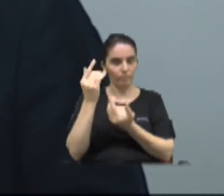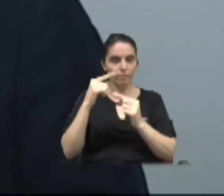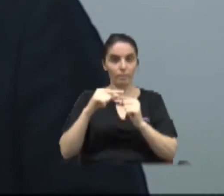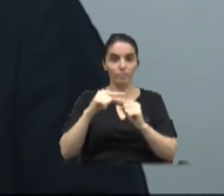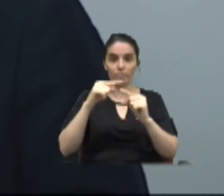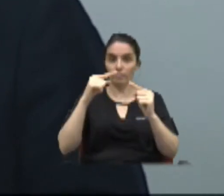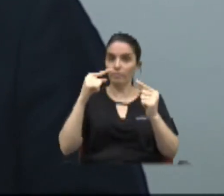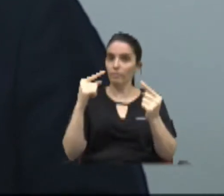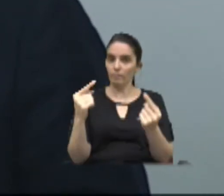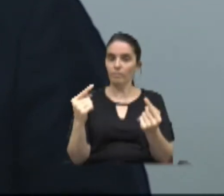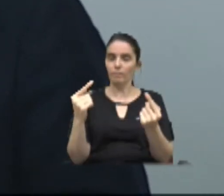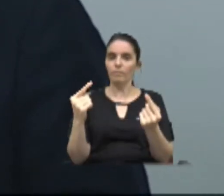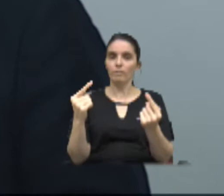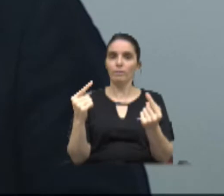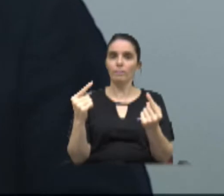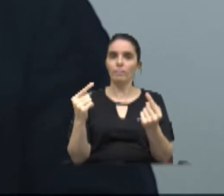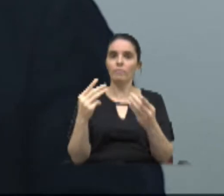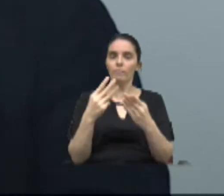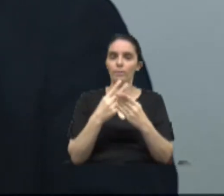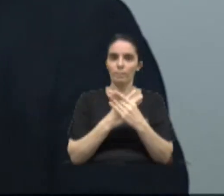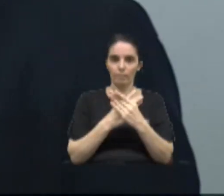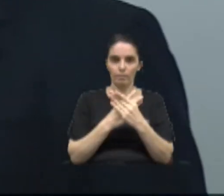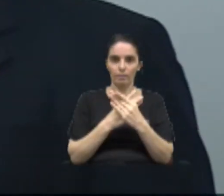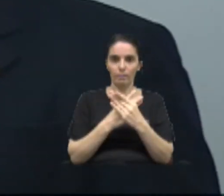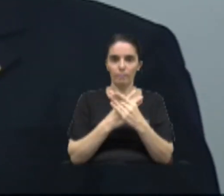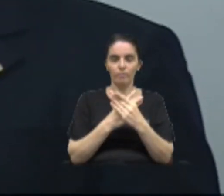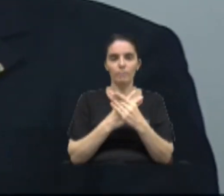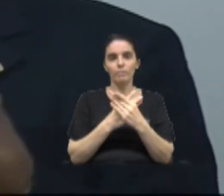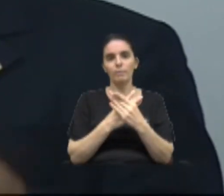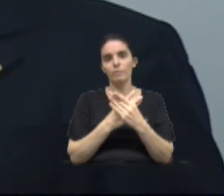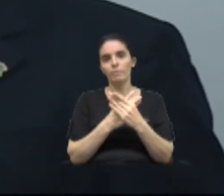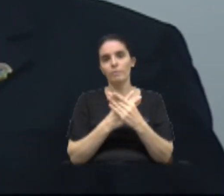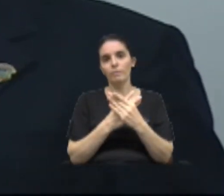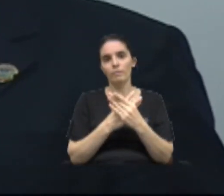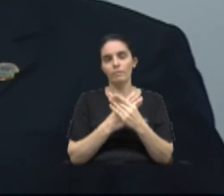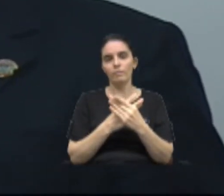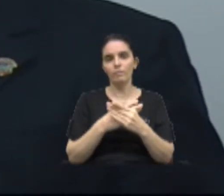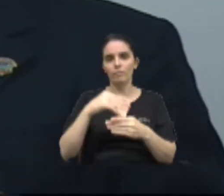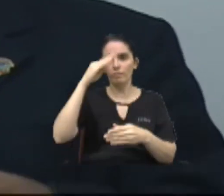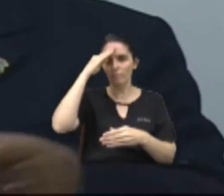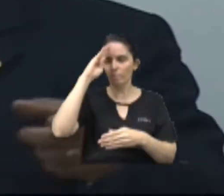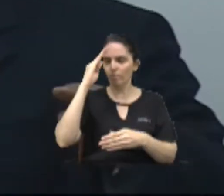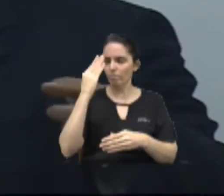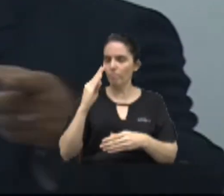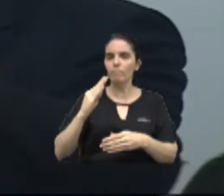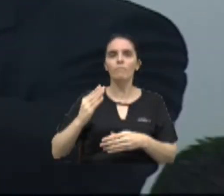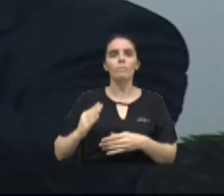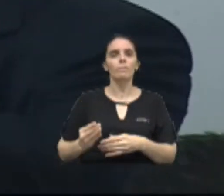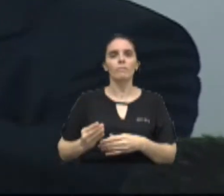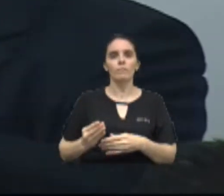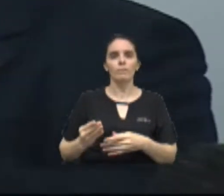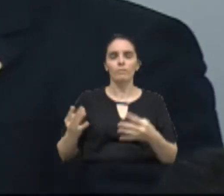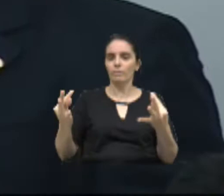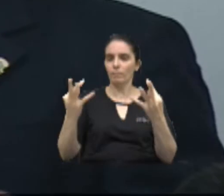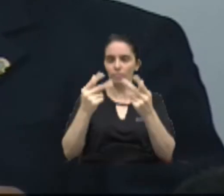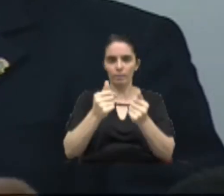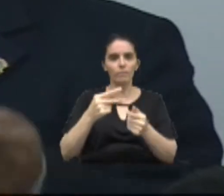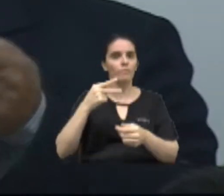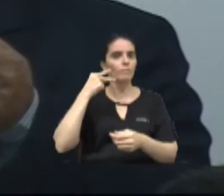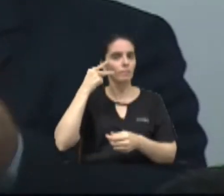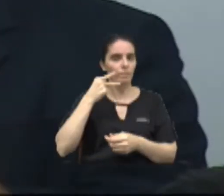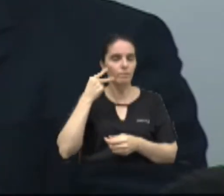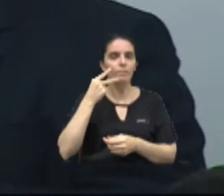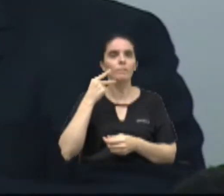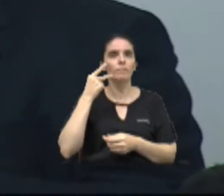mas que essa casa, através desse vereador, se sente honrado, eu tenho certeza, todos os vereadores,